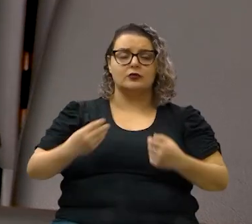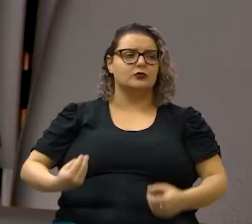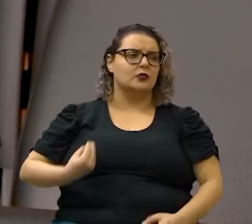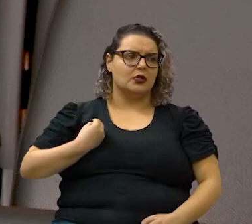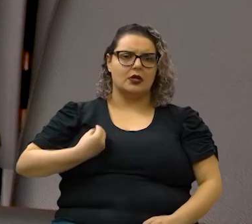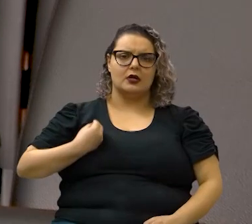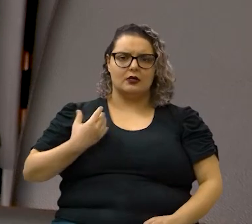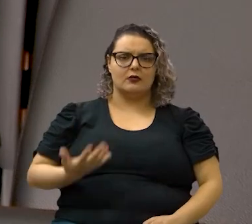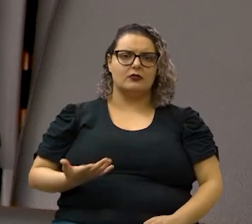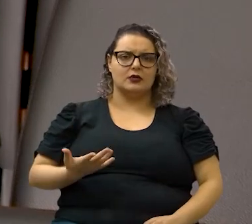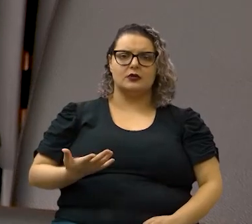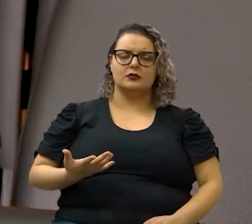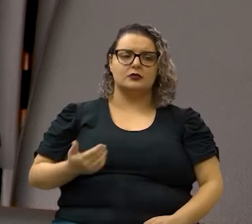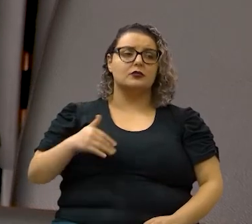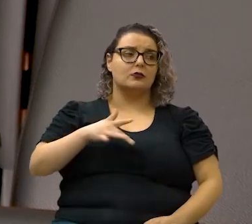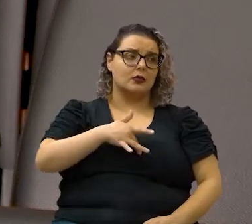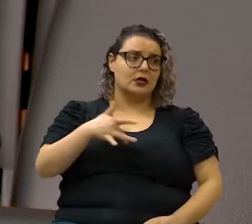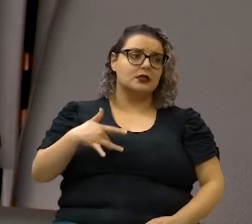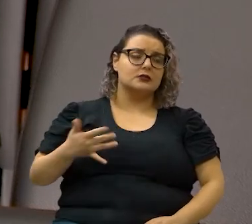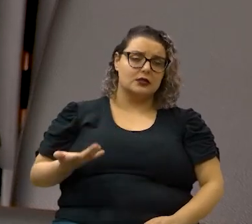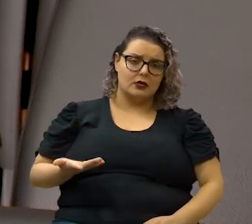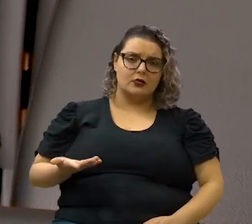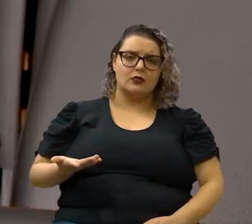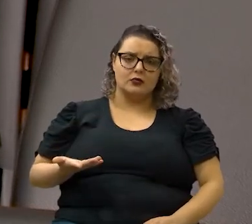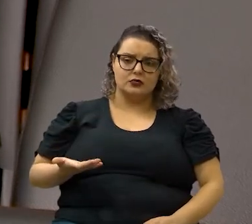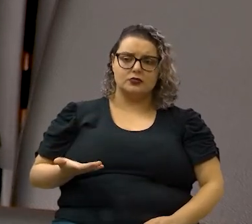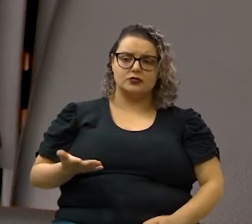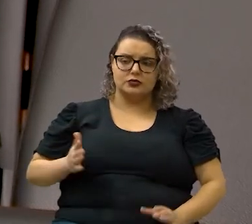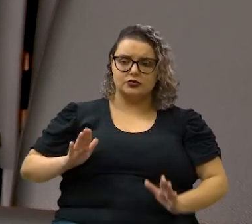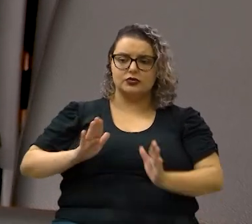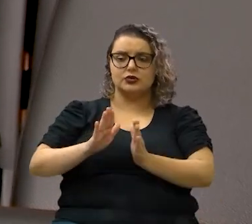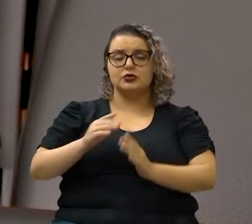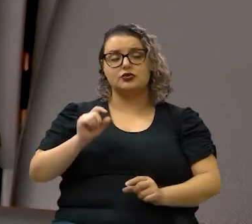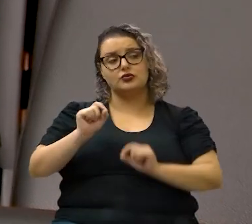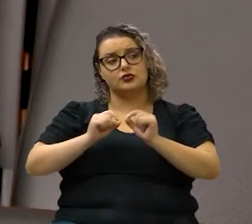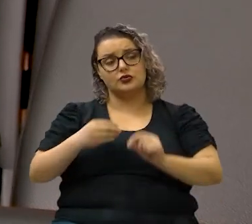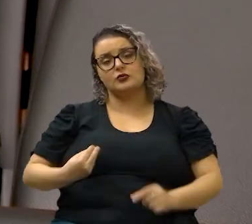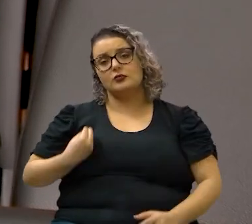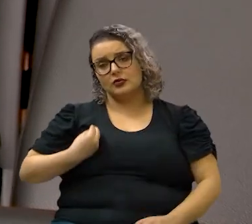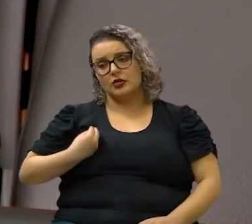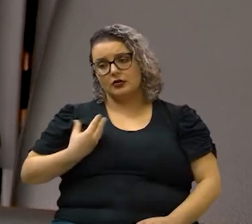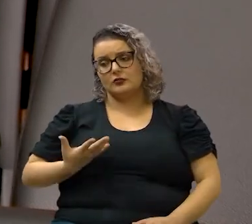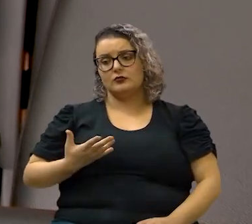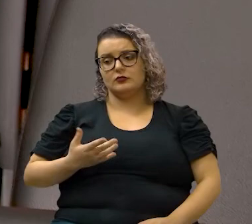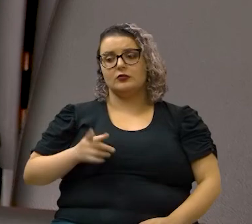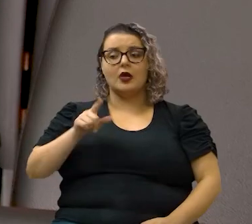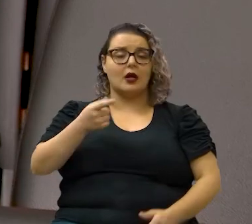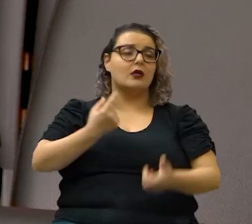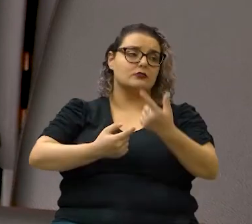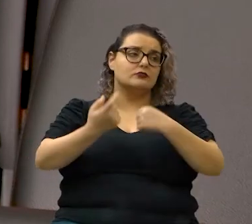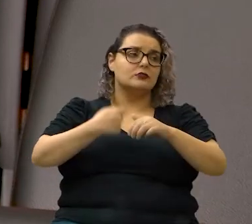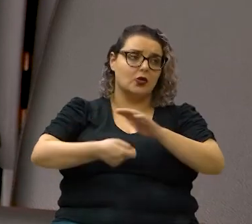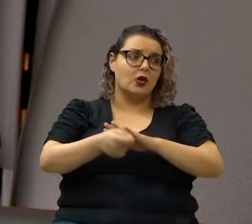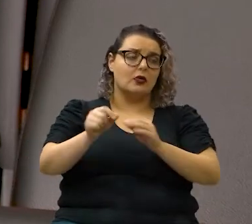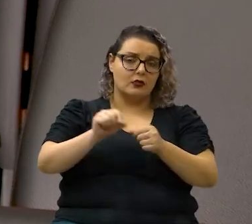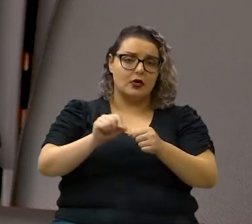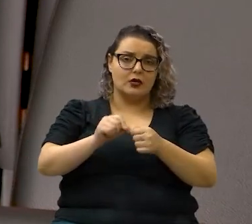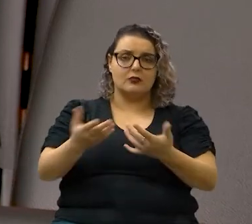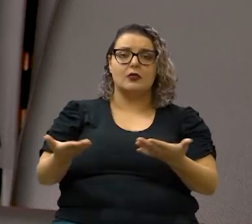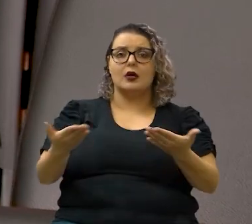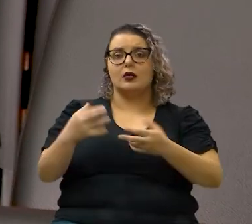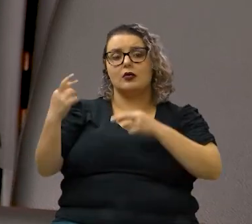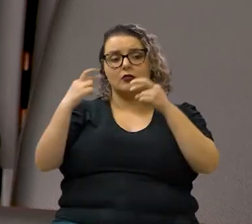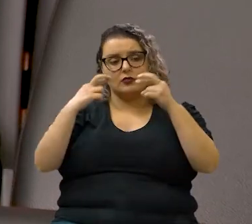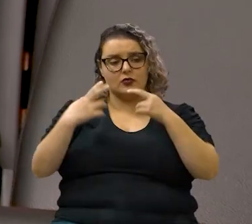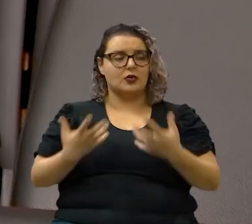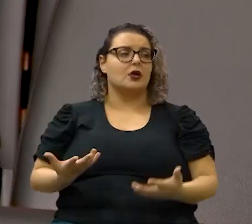retomar a sua vida com mais saúde, né, diante da situação que passou. Então, são esses investimentos que a gente fez. Agora a